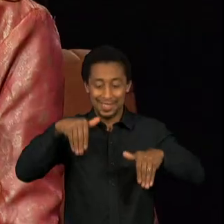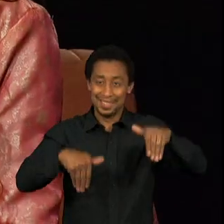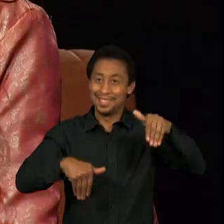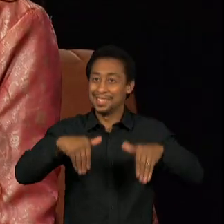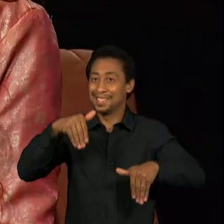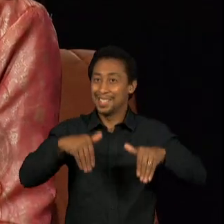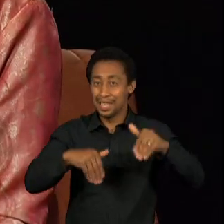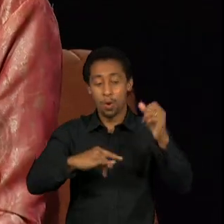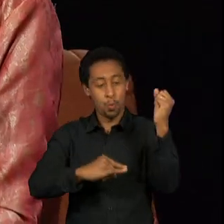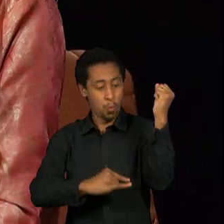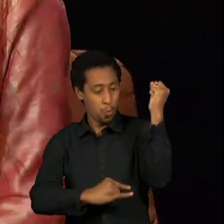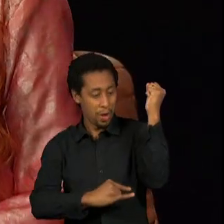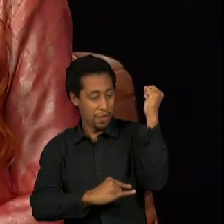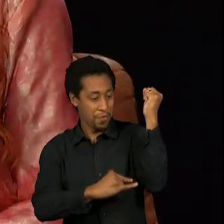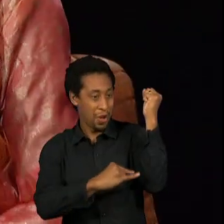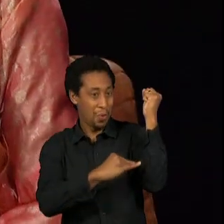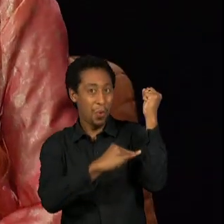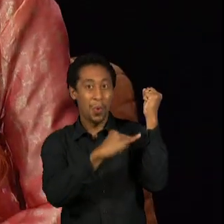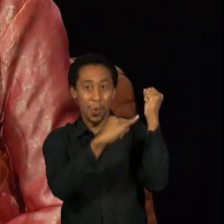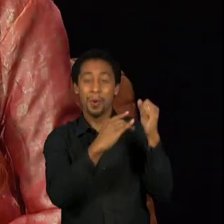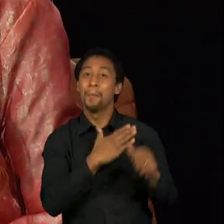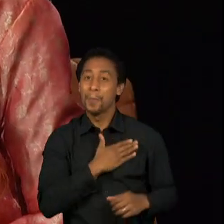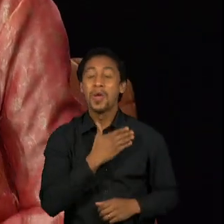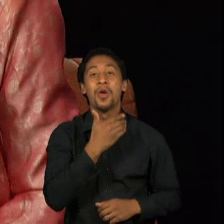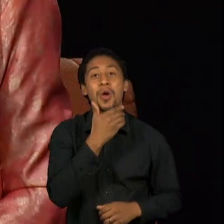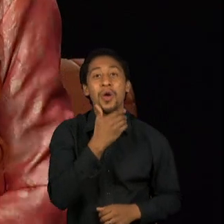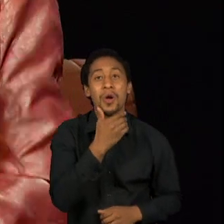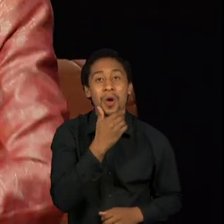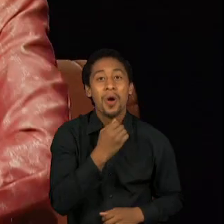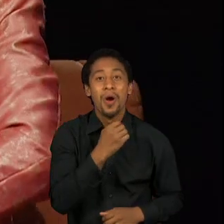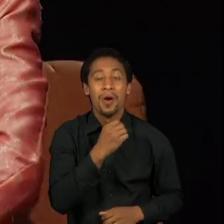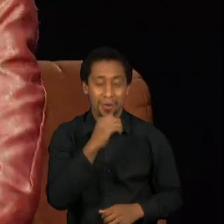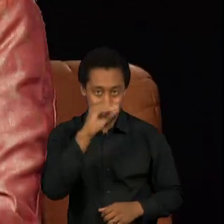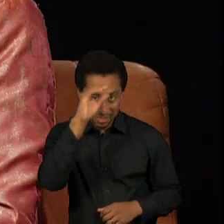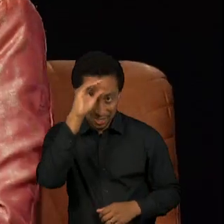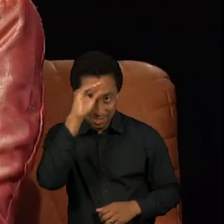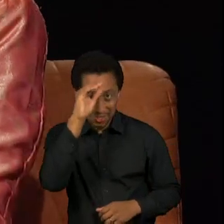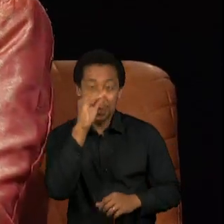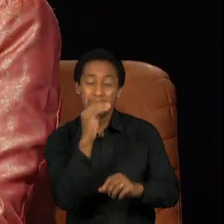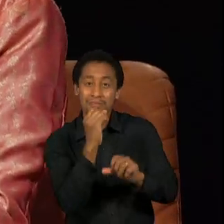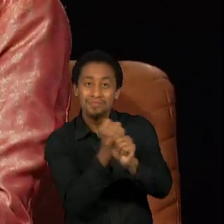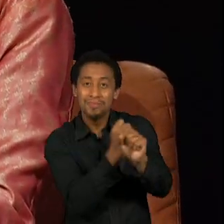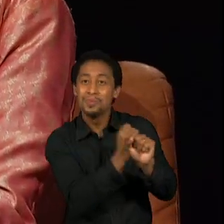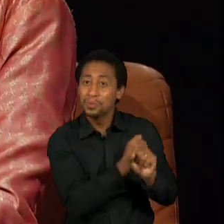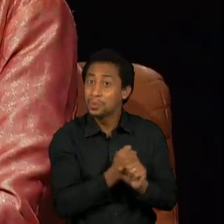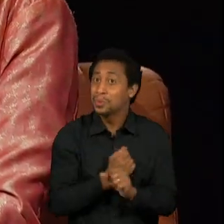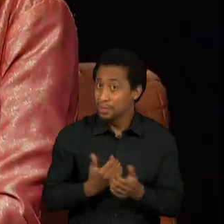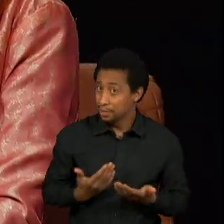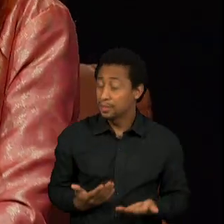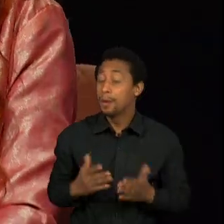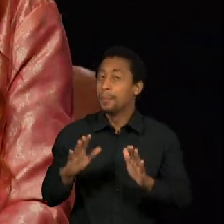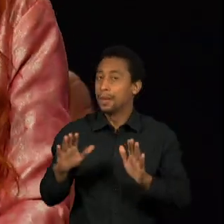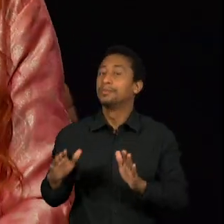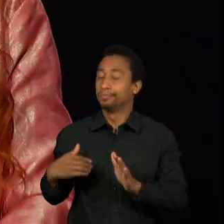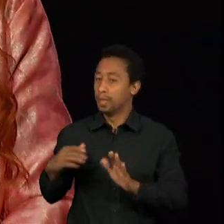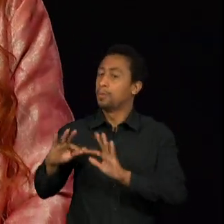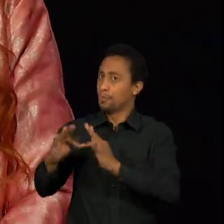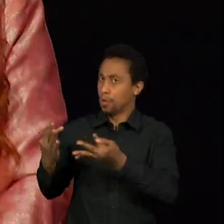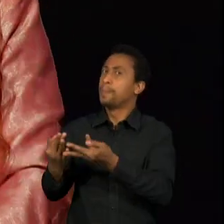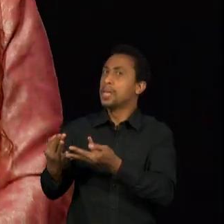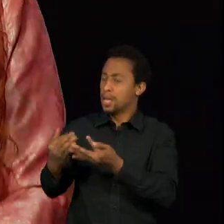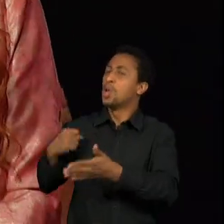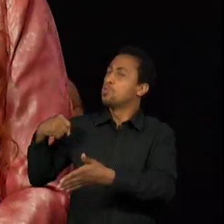de intelectuais, de pessoas estudiosas, abolicionistas, profundamente